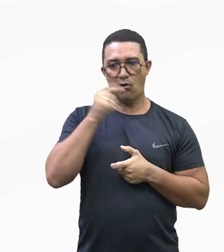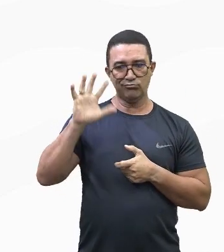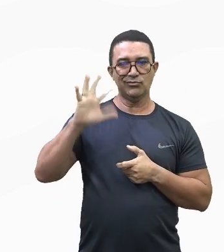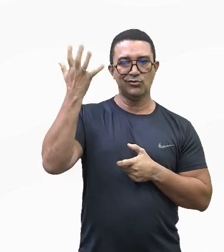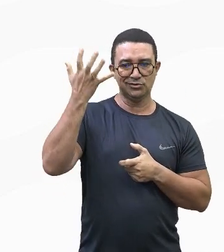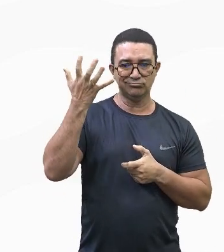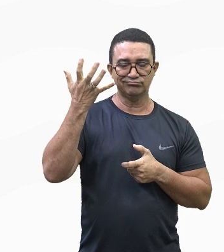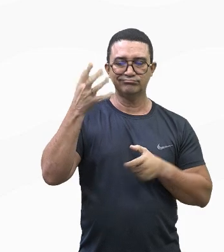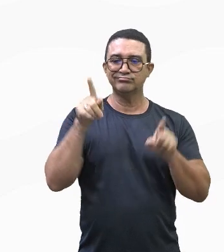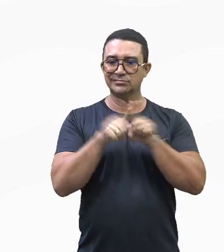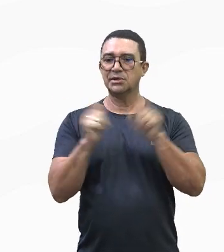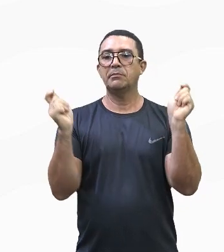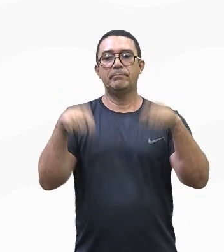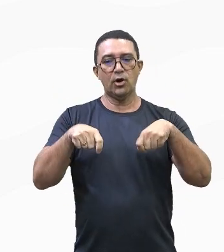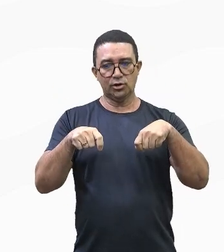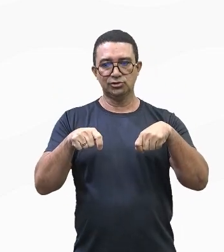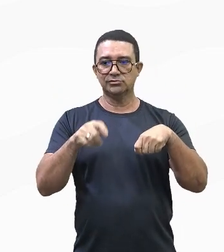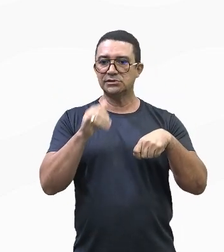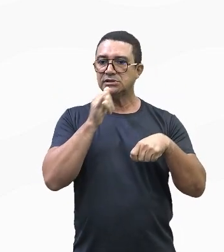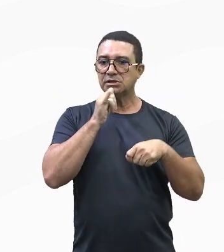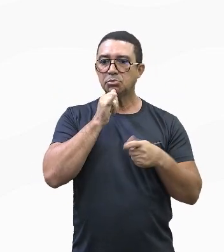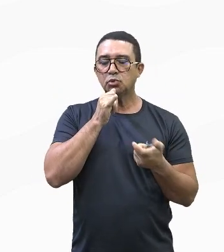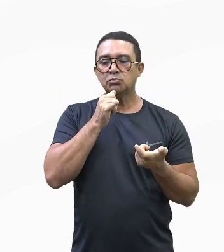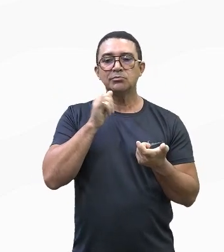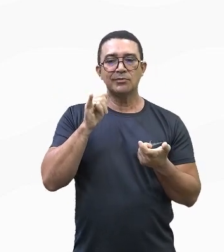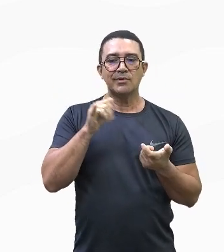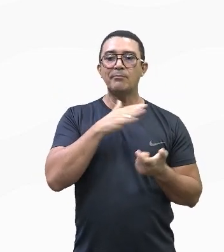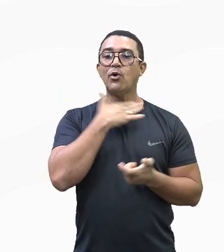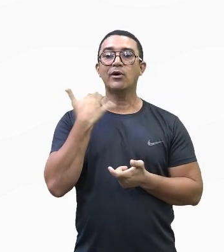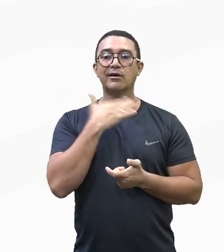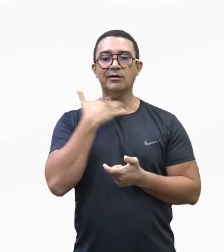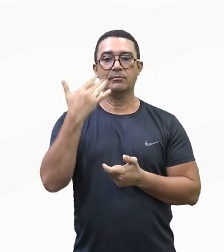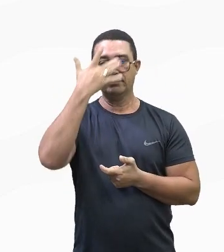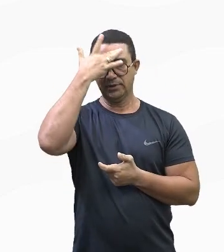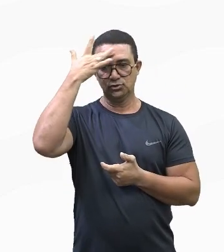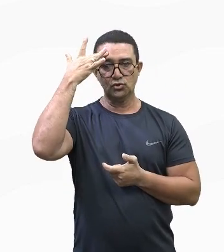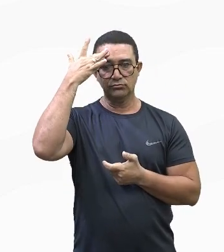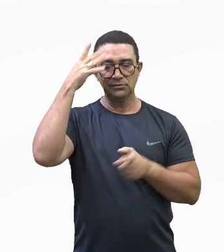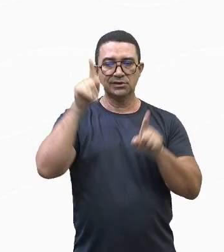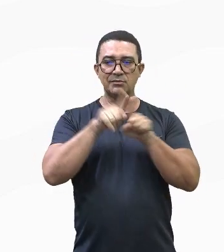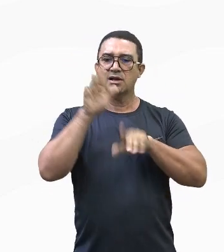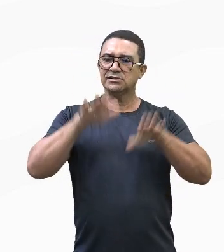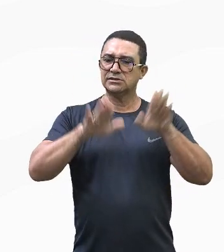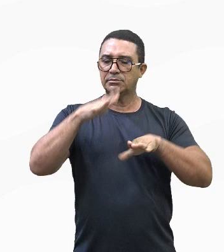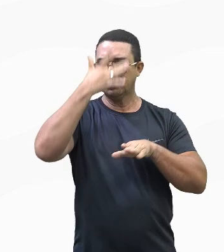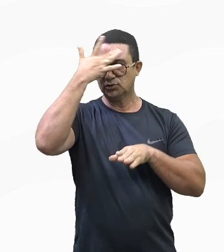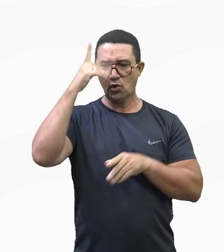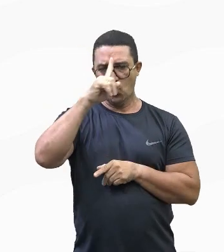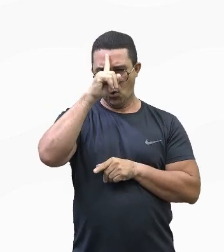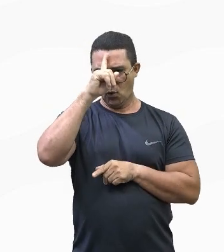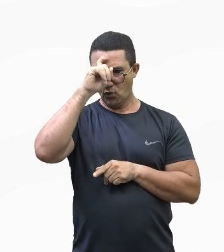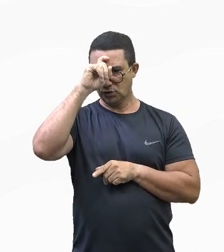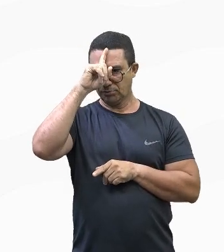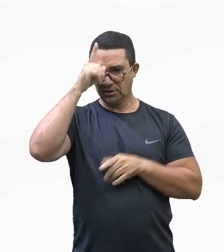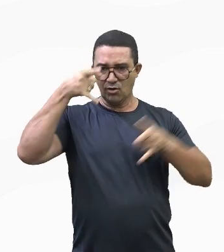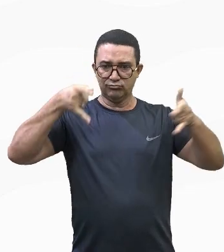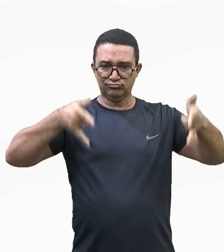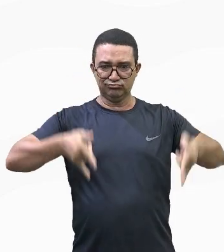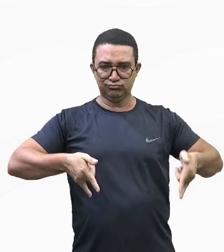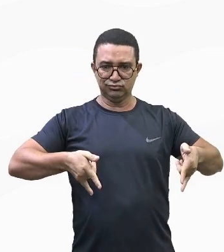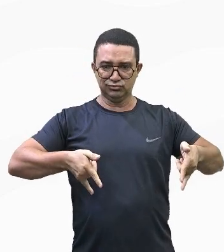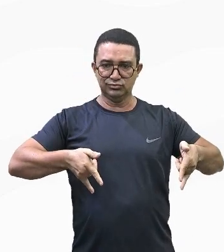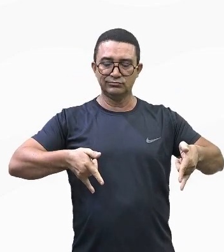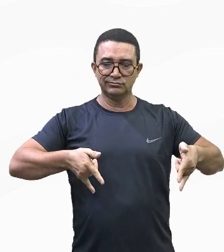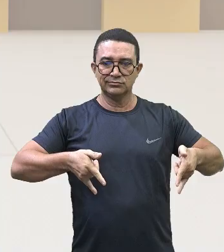causas de morte, de incapacidades e também de internação em todo o mundo, professor Rosângelo.